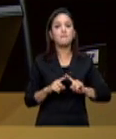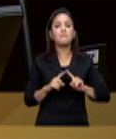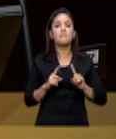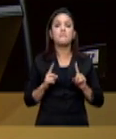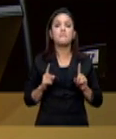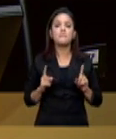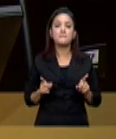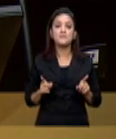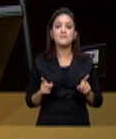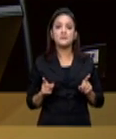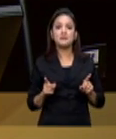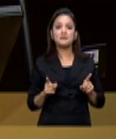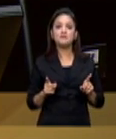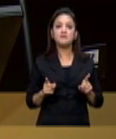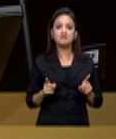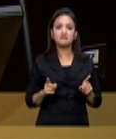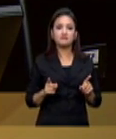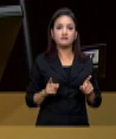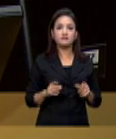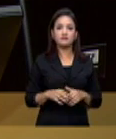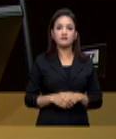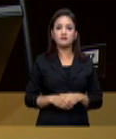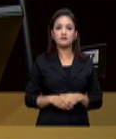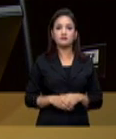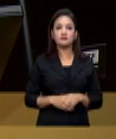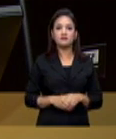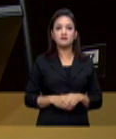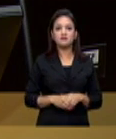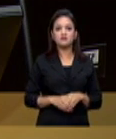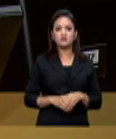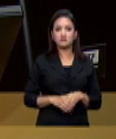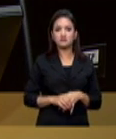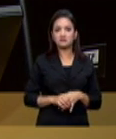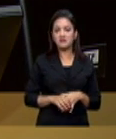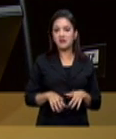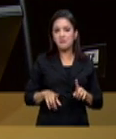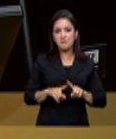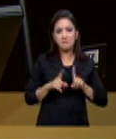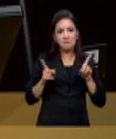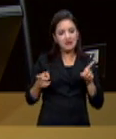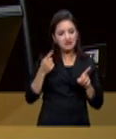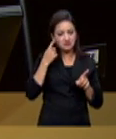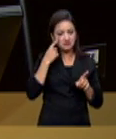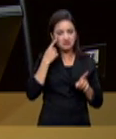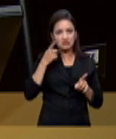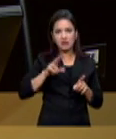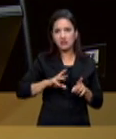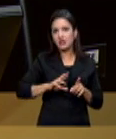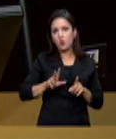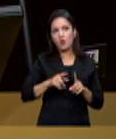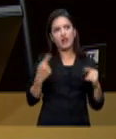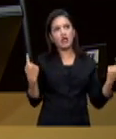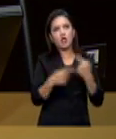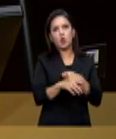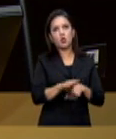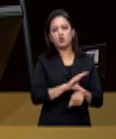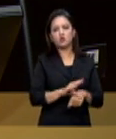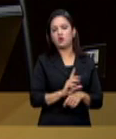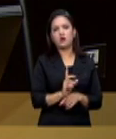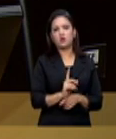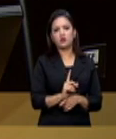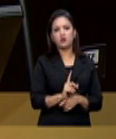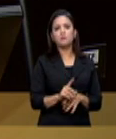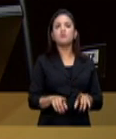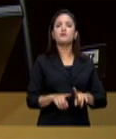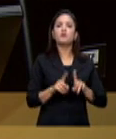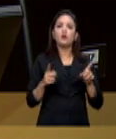isso. Entretanto, não vejo isso como uma inconstitucionalidade, ainda que parcial, para os fins de dar uma interpretação conforme, porque